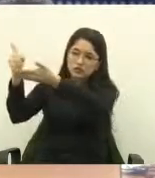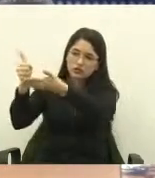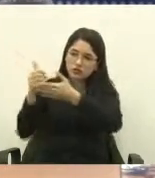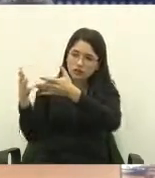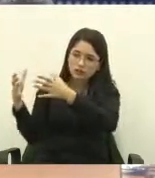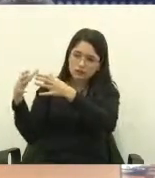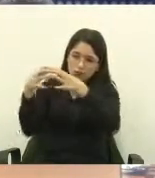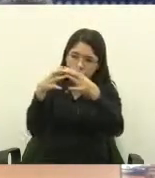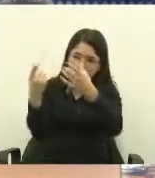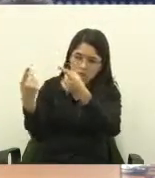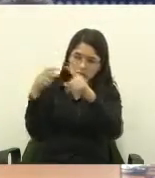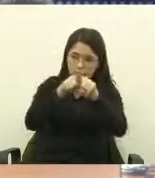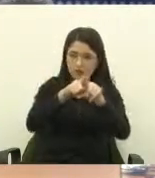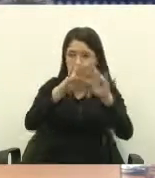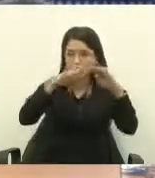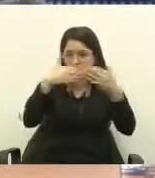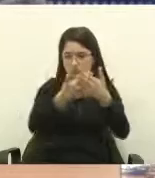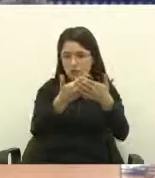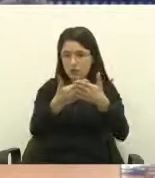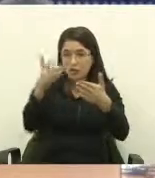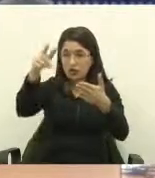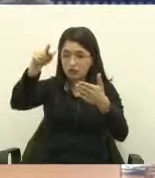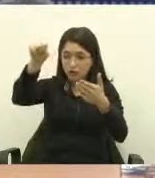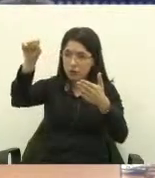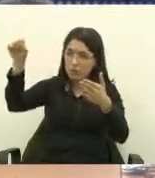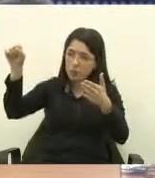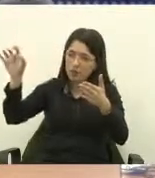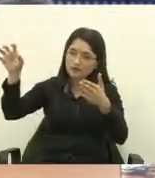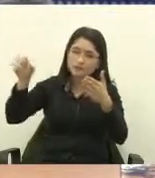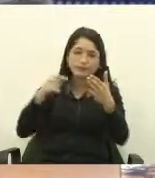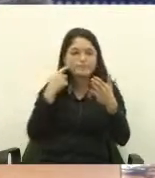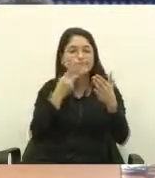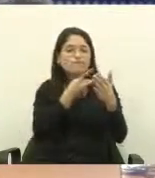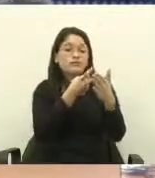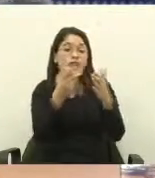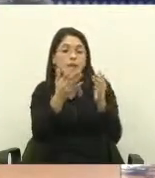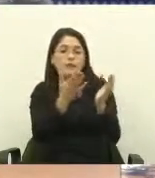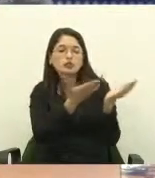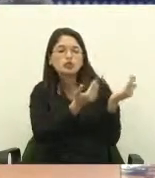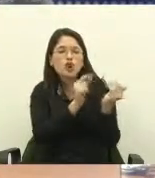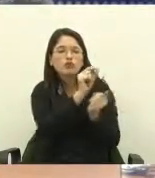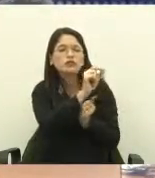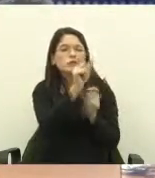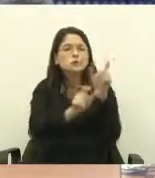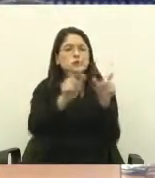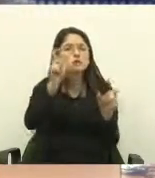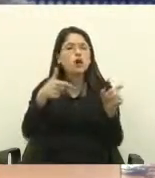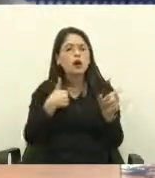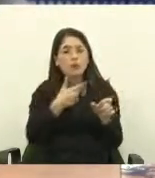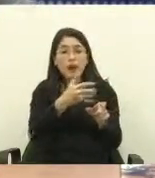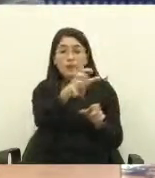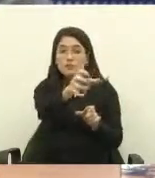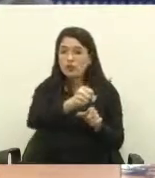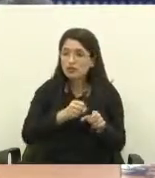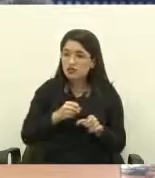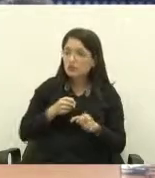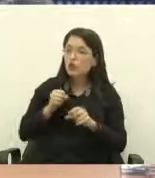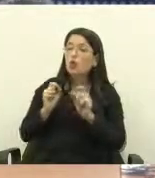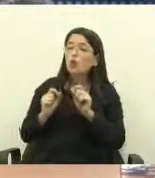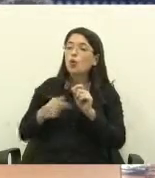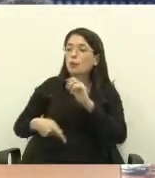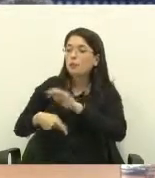captam esse jovem para o mercado de estágio, mercado do jovem aprendiz, e lá em loco